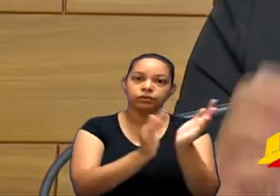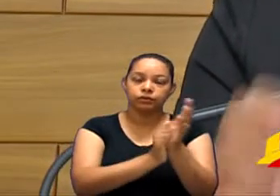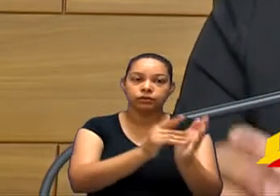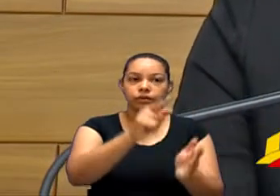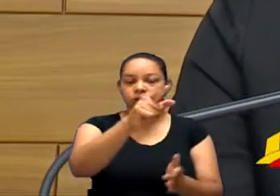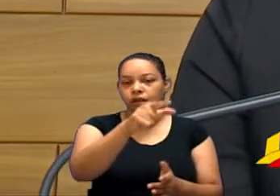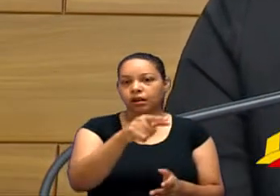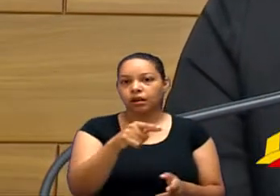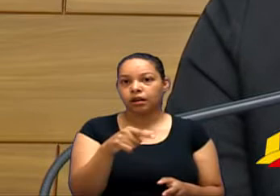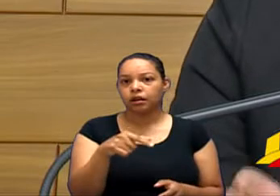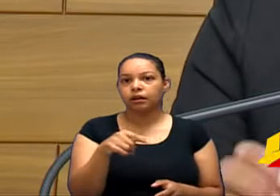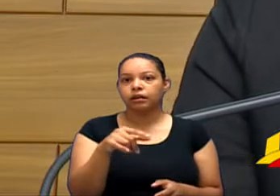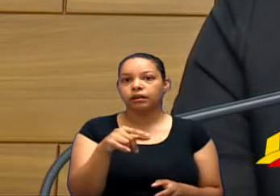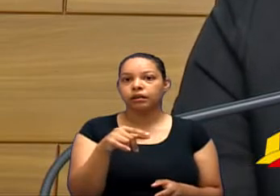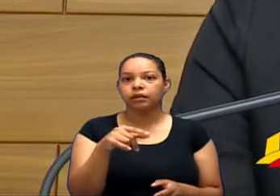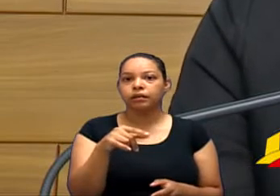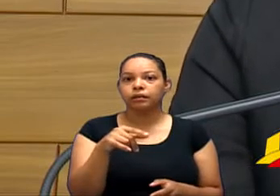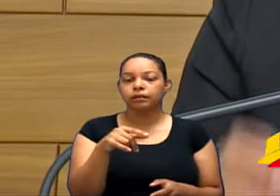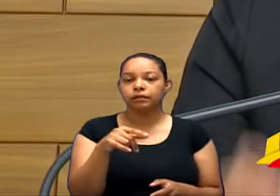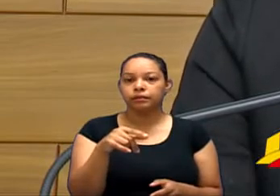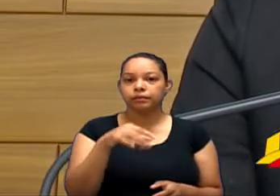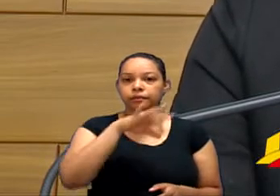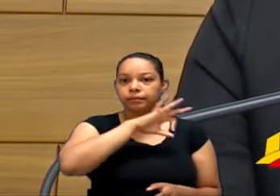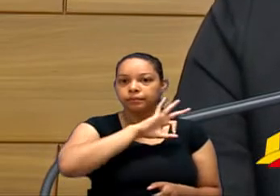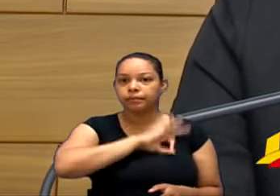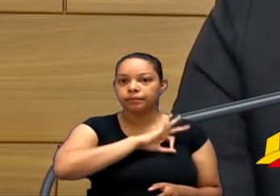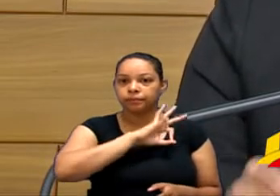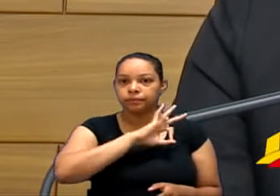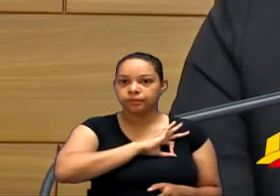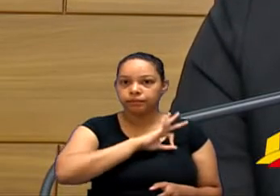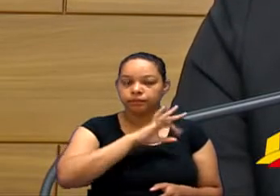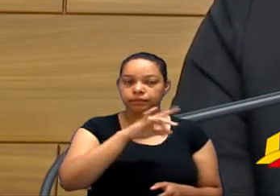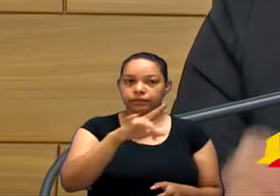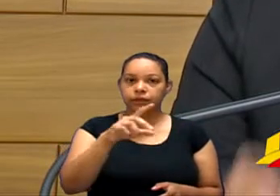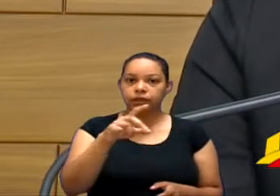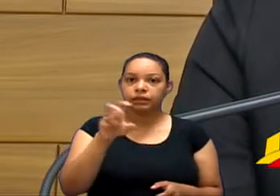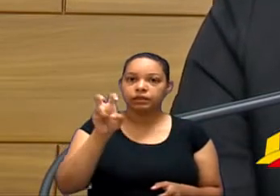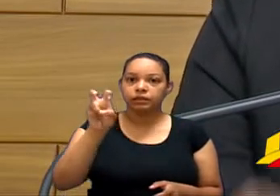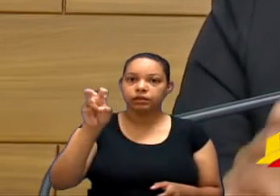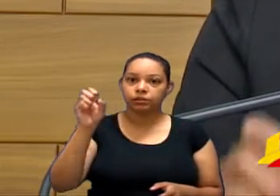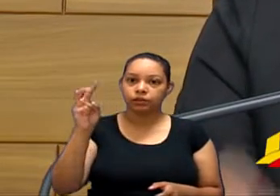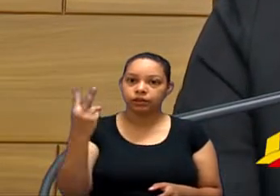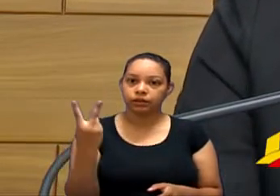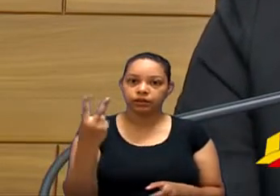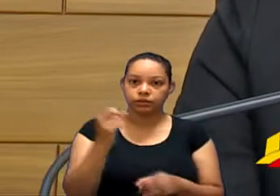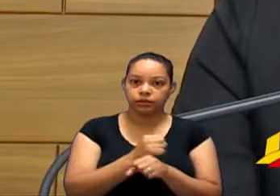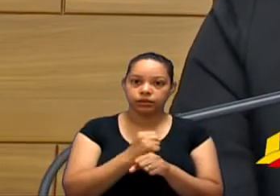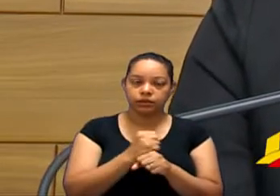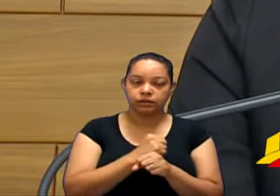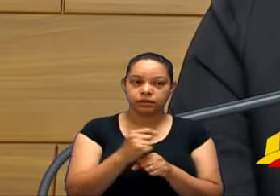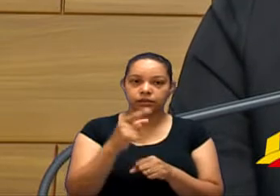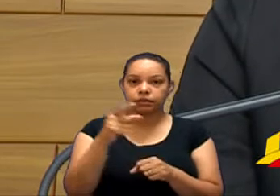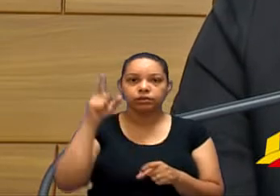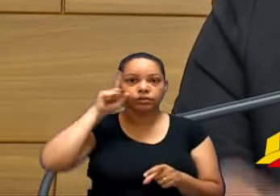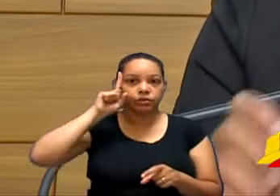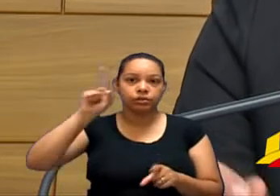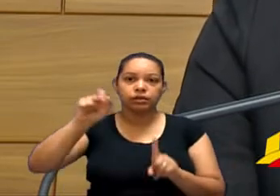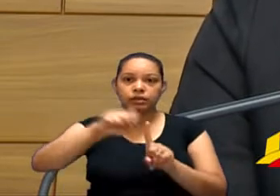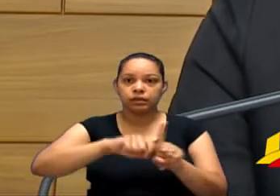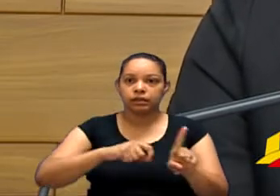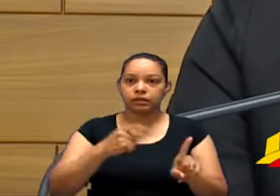da rota ronda ostensivas Tobias de Aguiar pela passagem de 52 anos e implantação comemorado agora no dia 15 de outubro